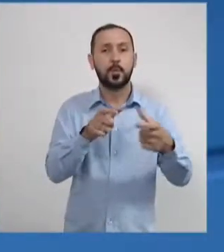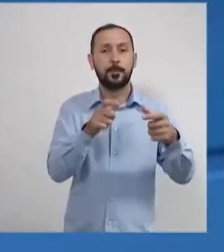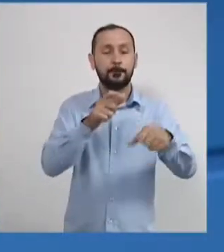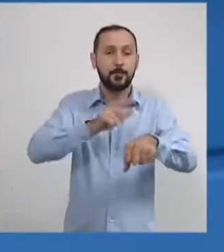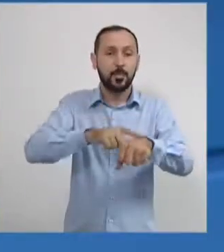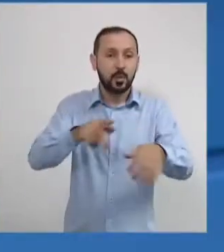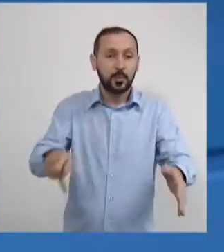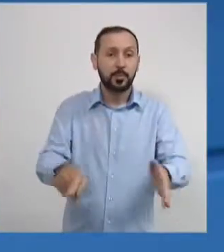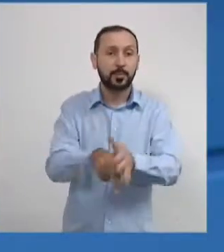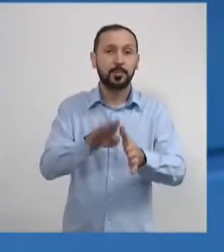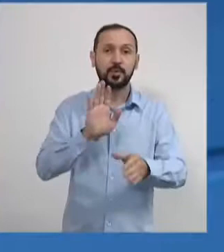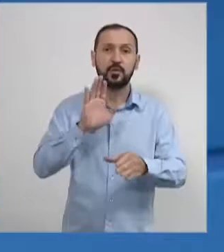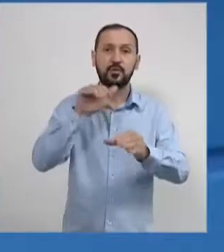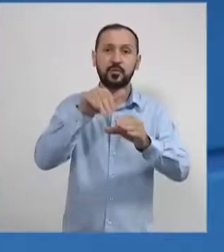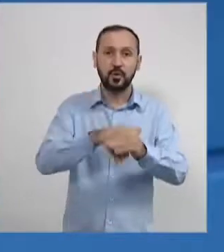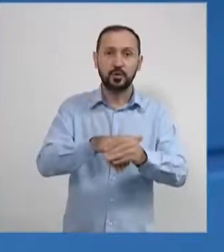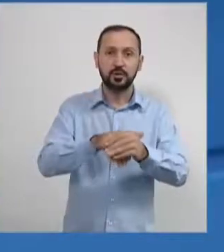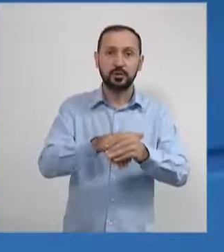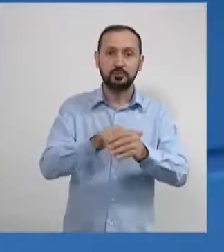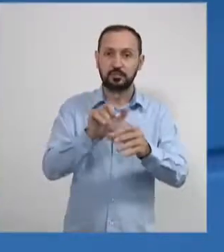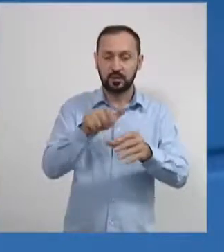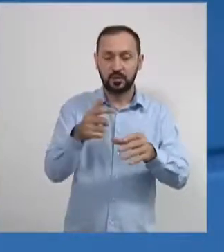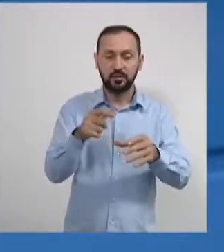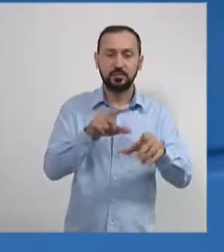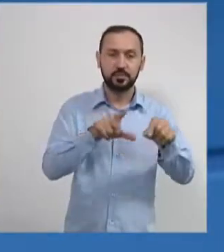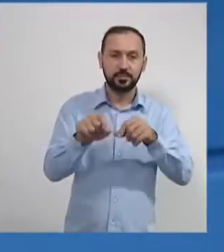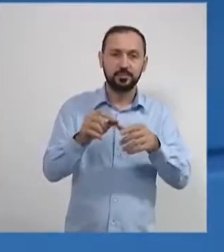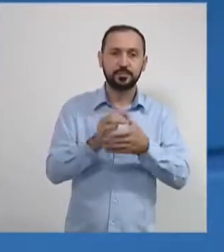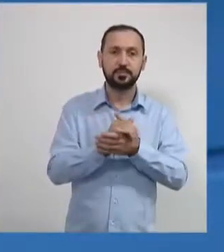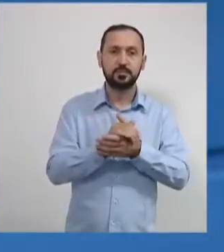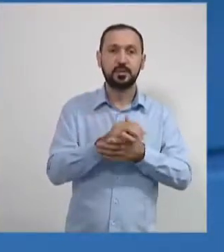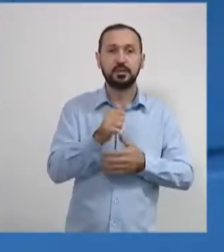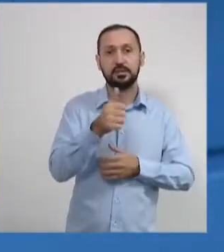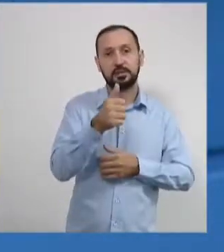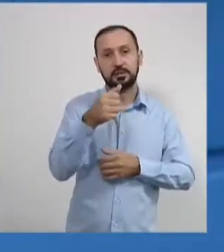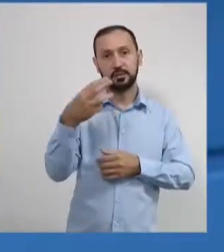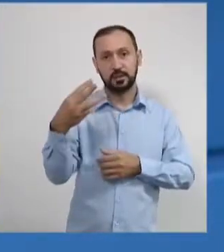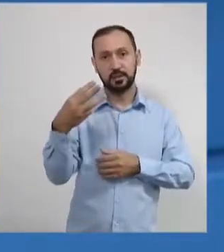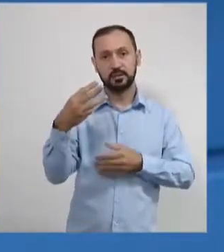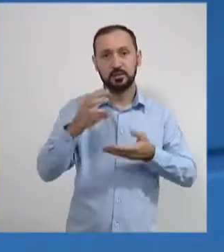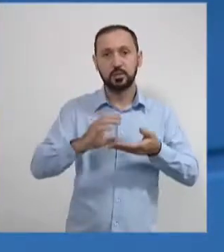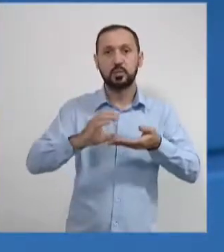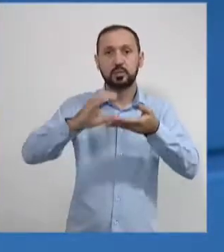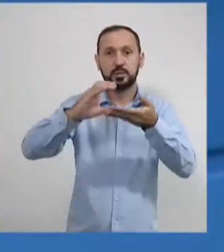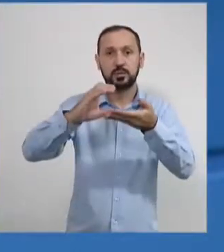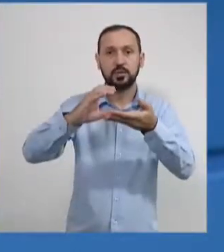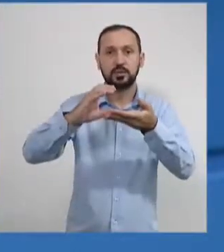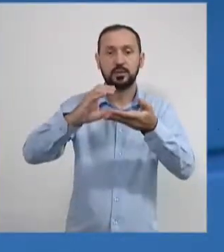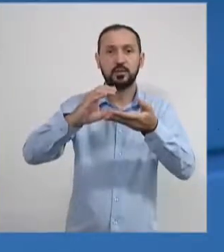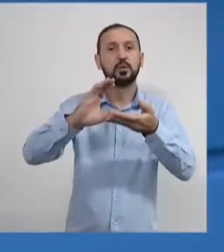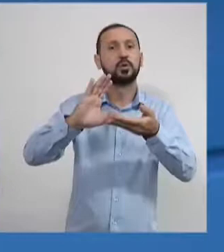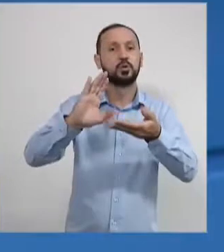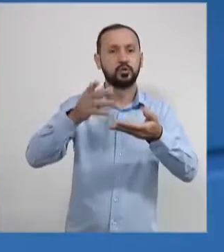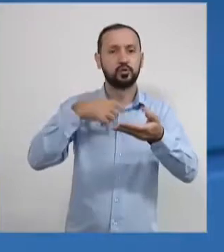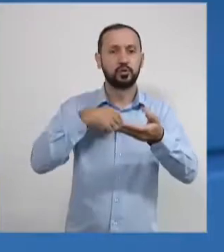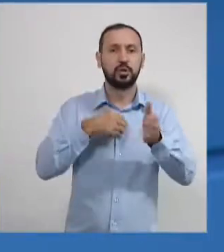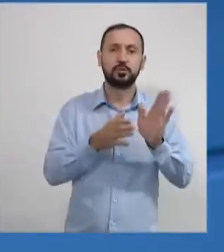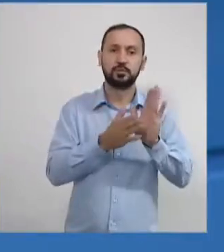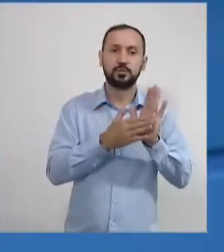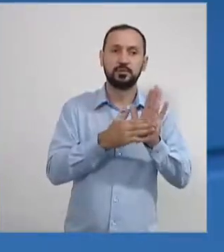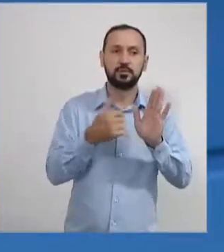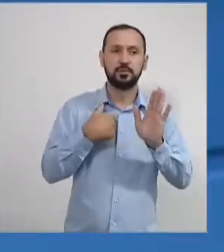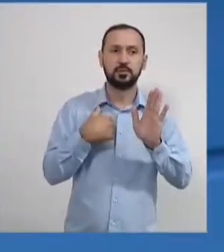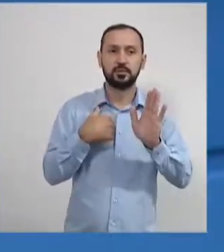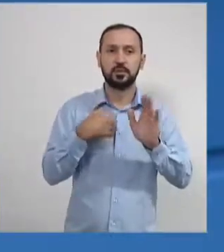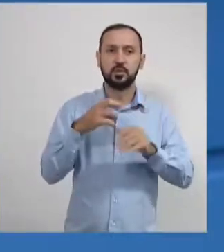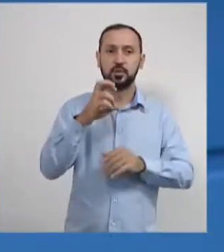que é o voto, que é o crivo da eleição, 13 conselheiros que estavam na atividade, ou aliás,